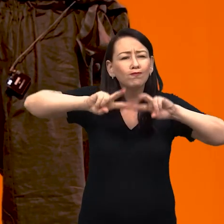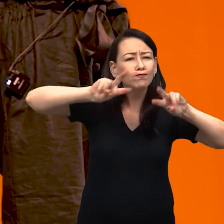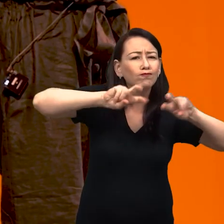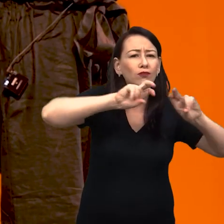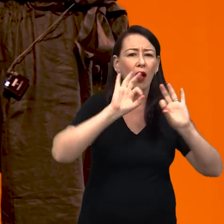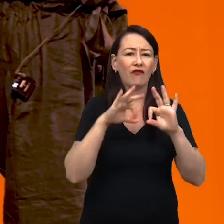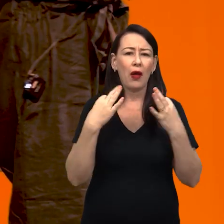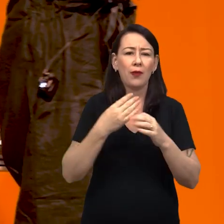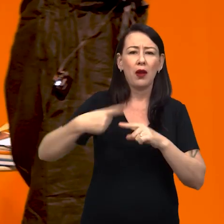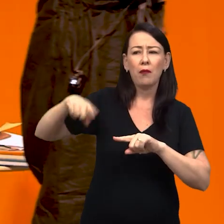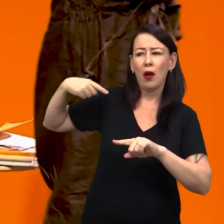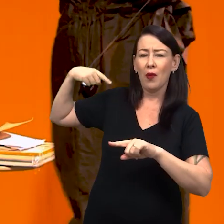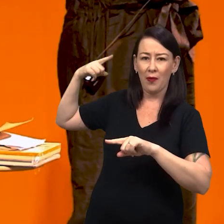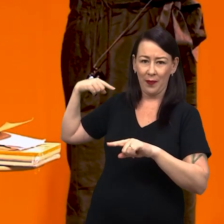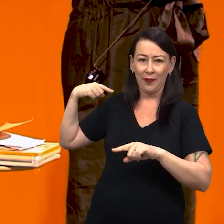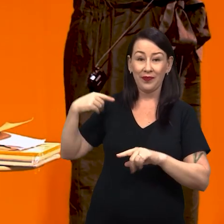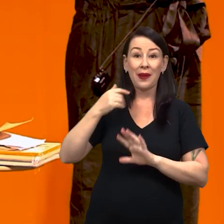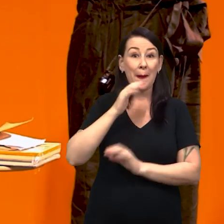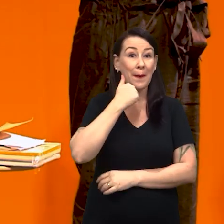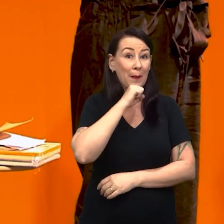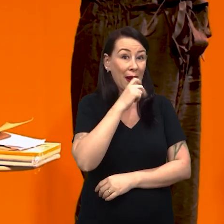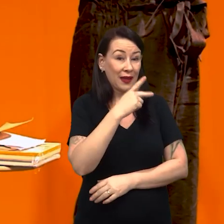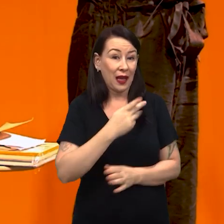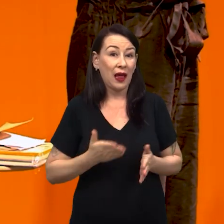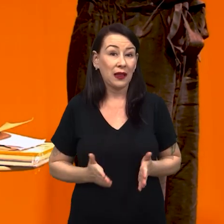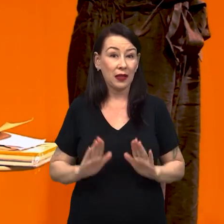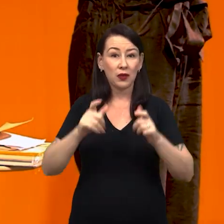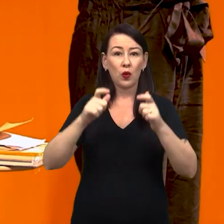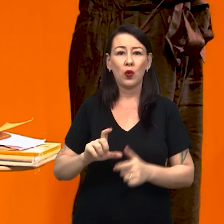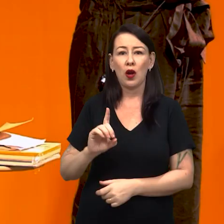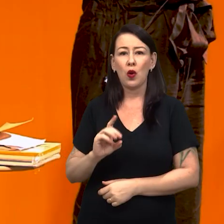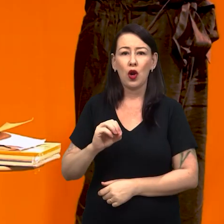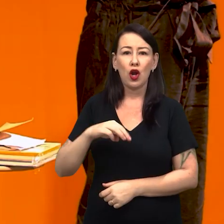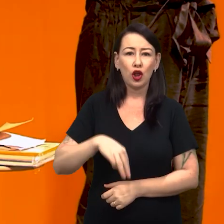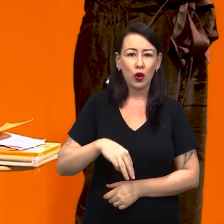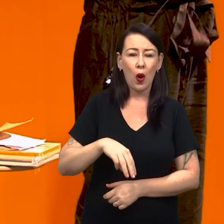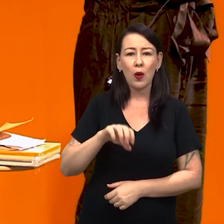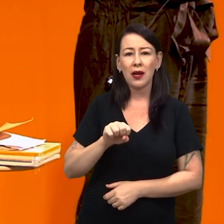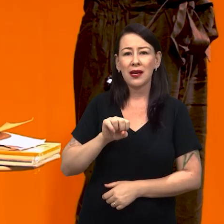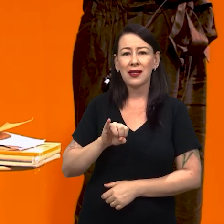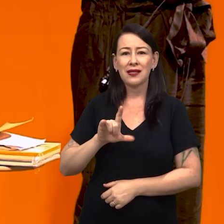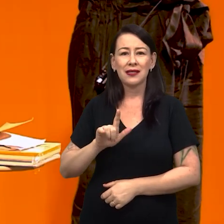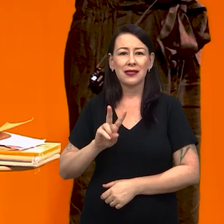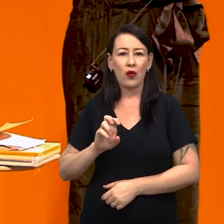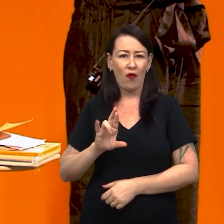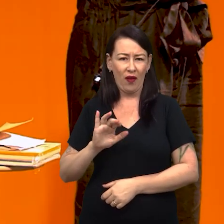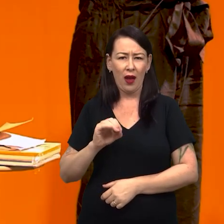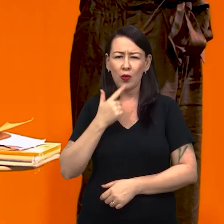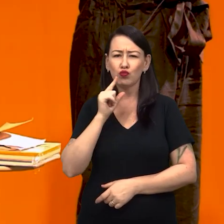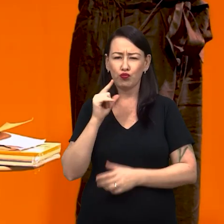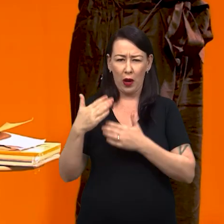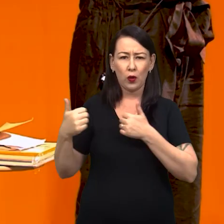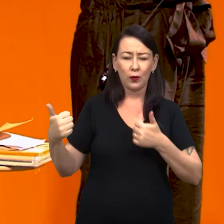minha família. Então, minha mãe teve 17, minha mãe é de Dom Silvério, bem aqui pertinho, e minha